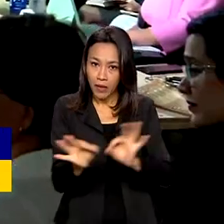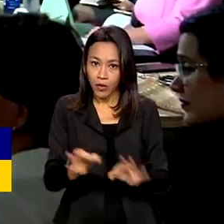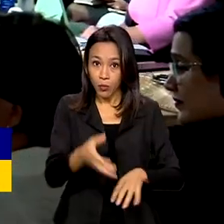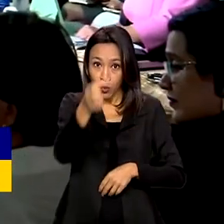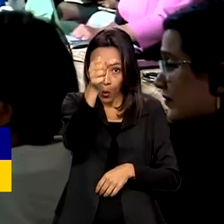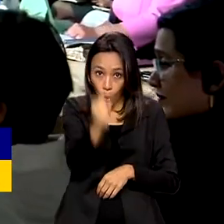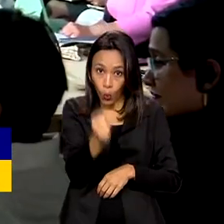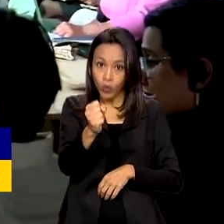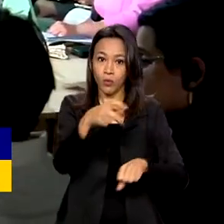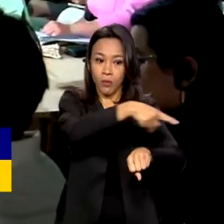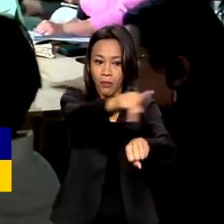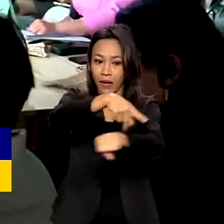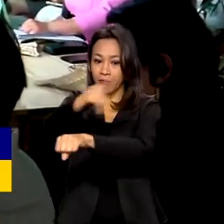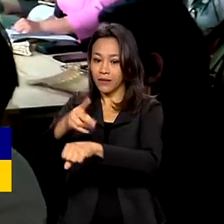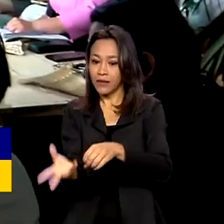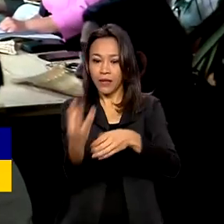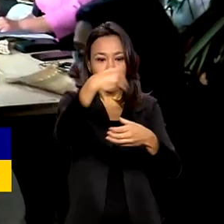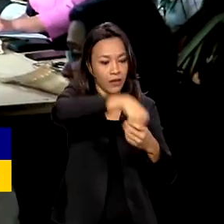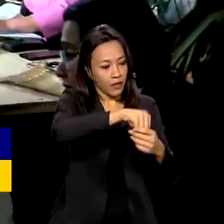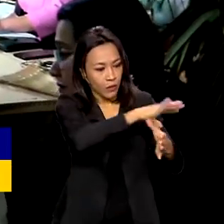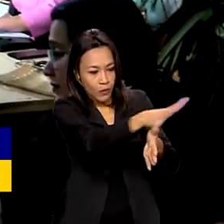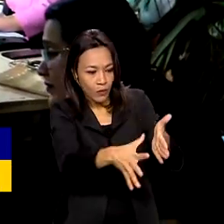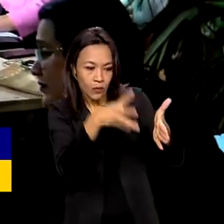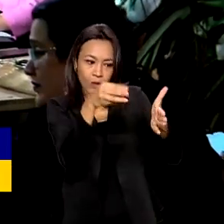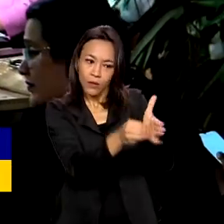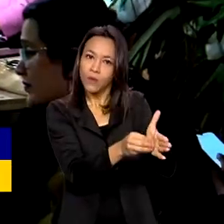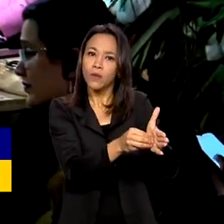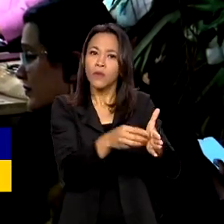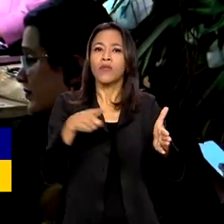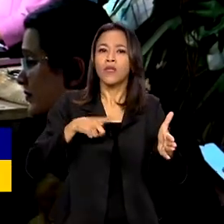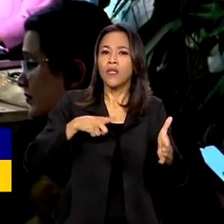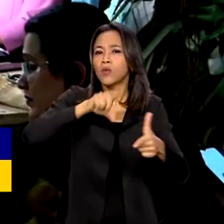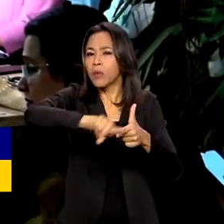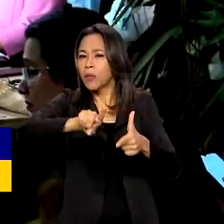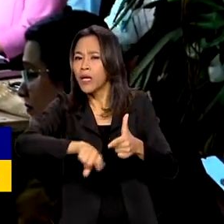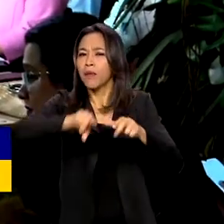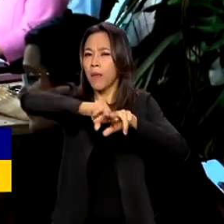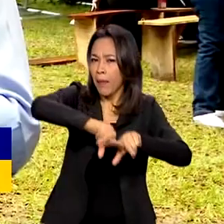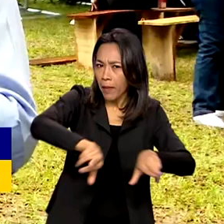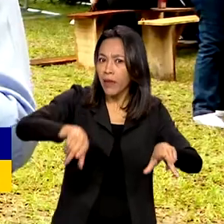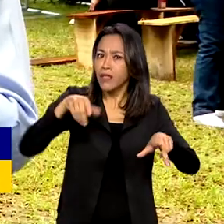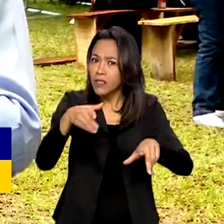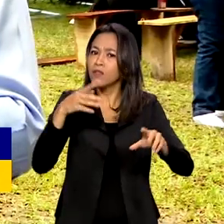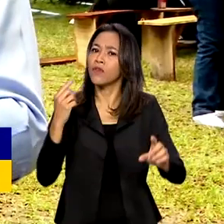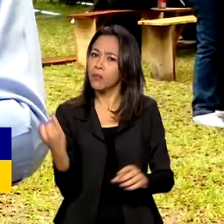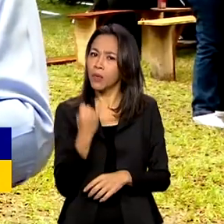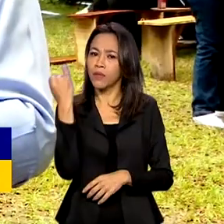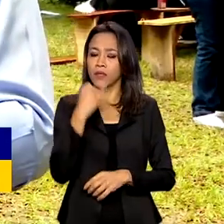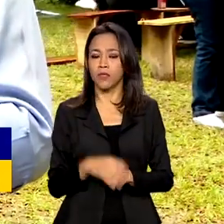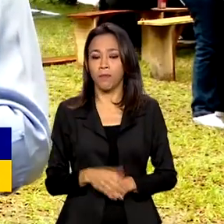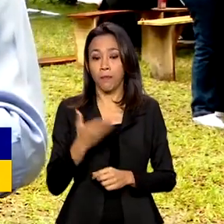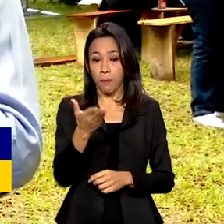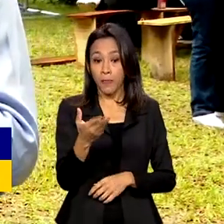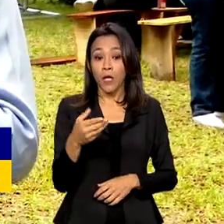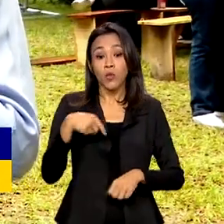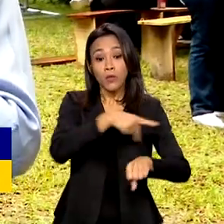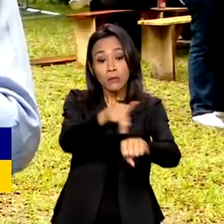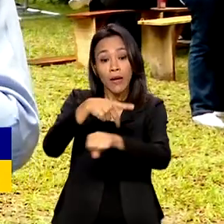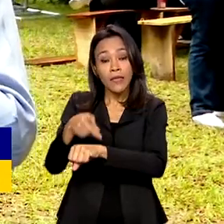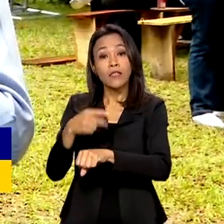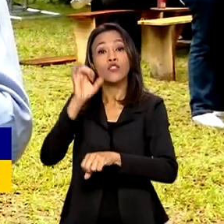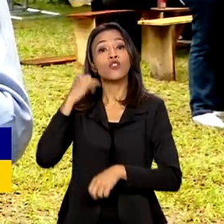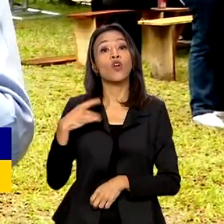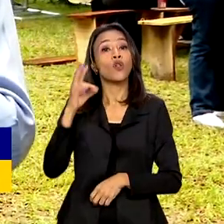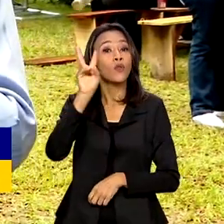que compartilham a riqueza, a diversidade e os problemas da Amazônia foi muito importante. Dos países que participam dessa reunião, apenas